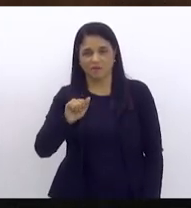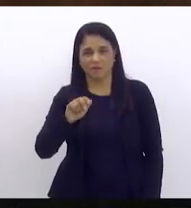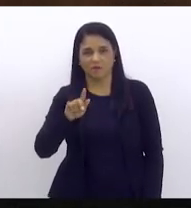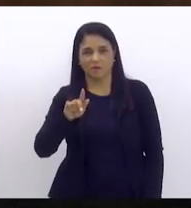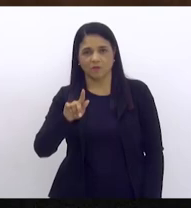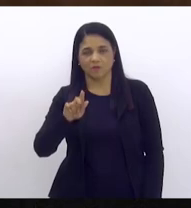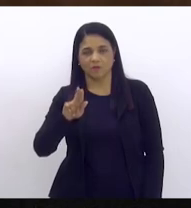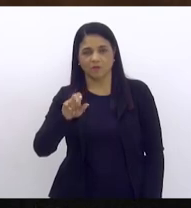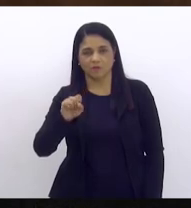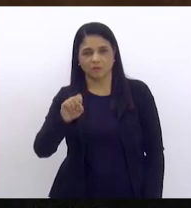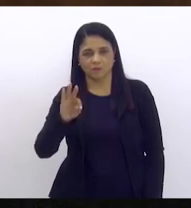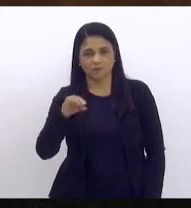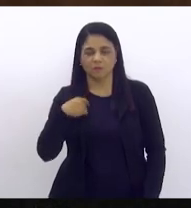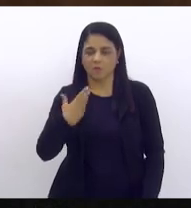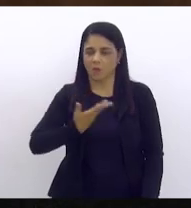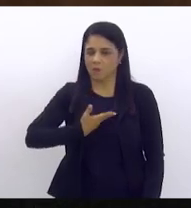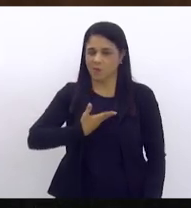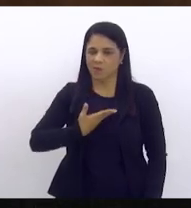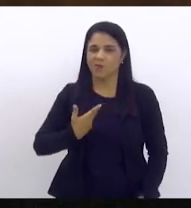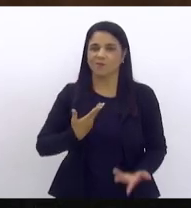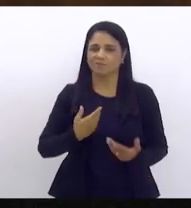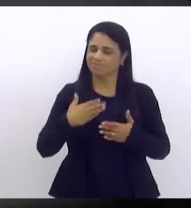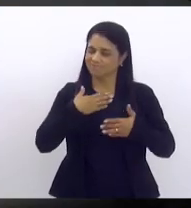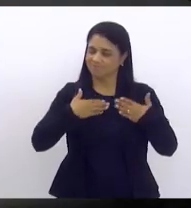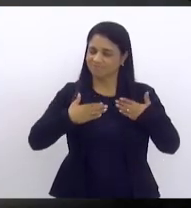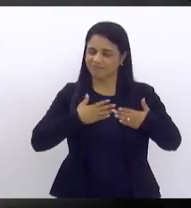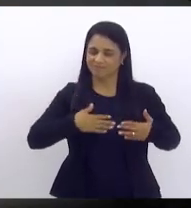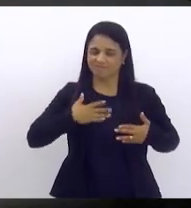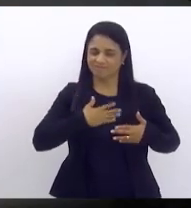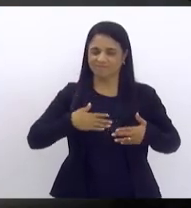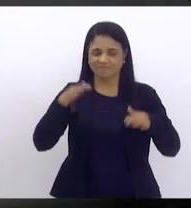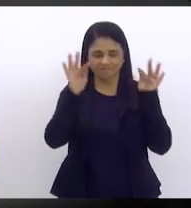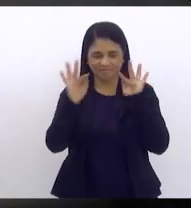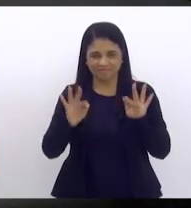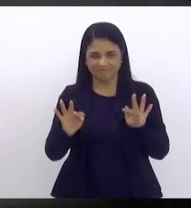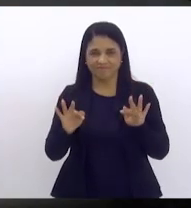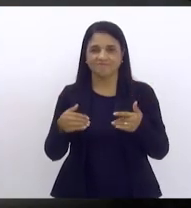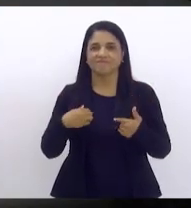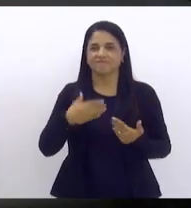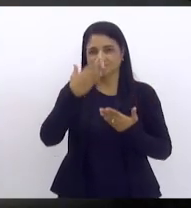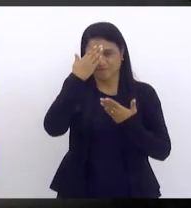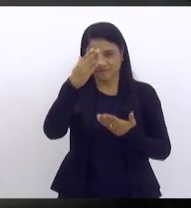muito feliz por ter ele aqui com a gente novamente. Valeu, presidente.